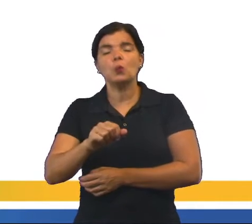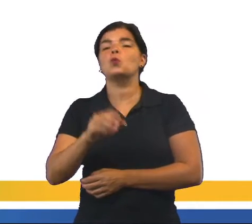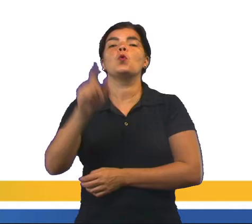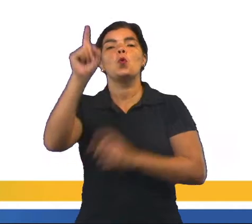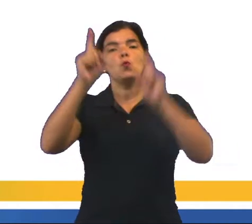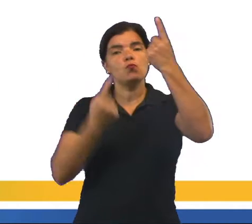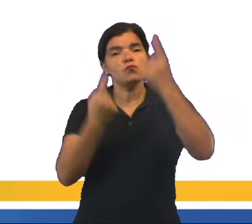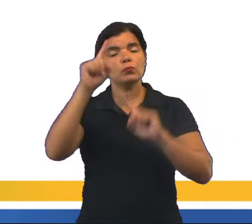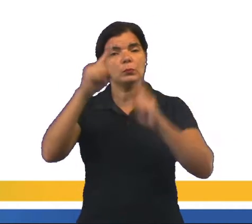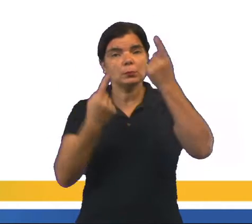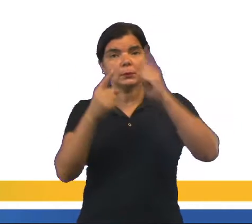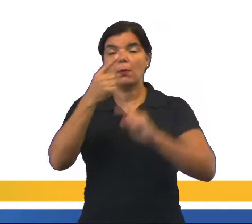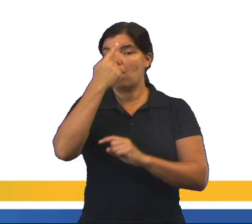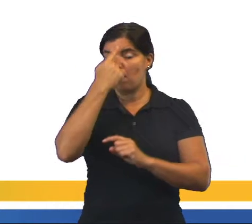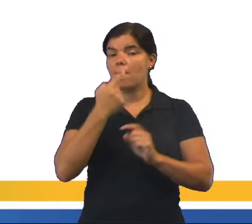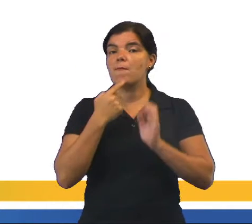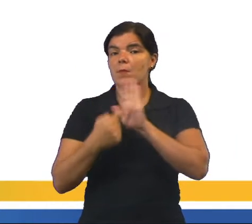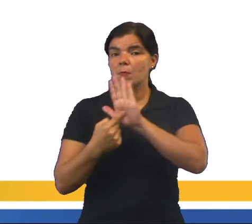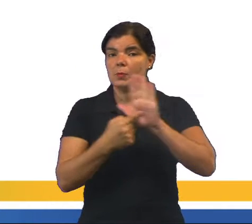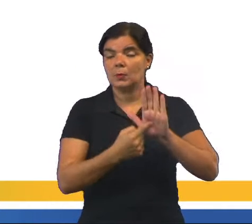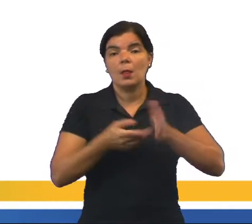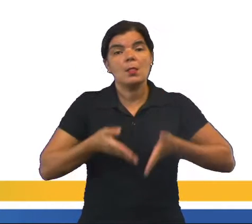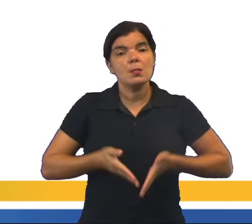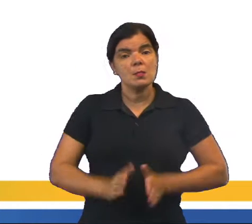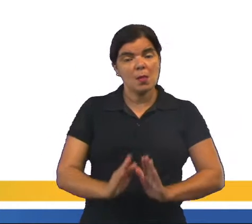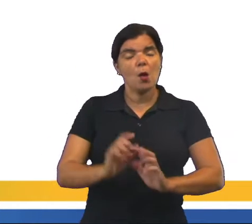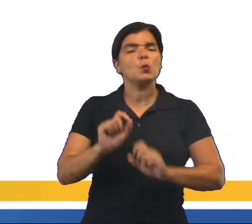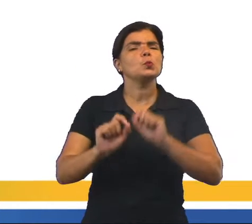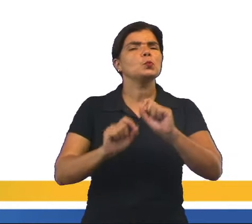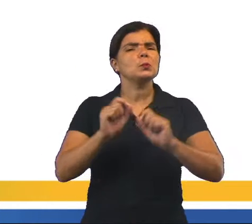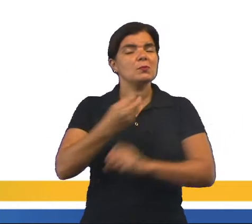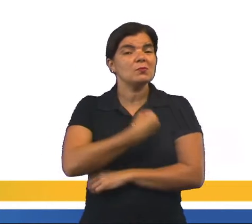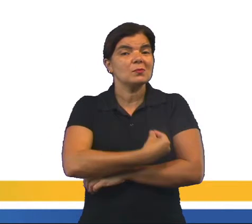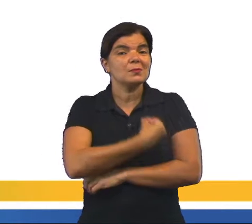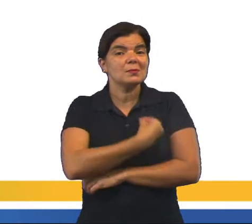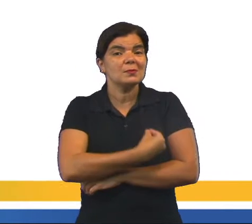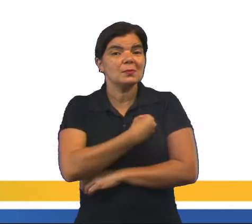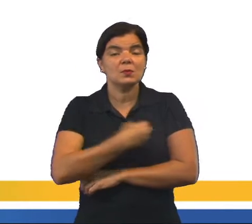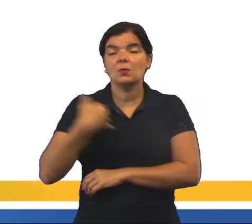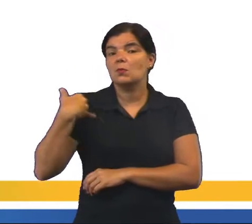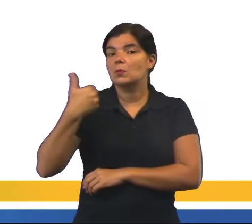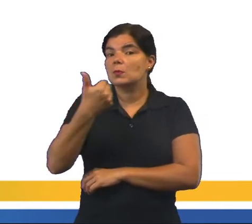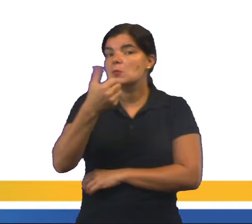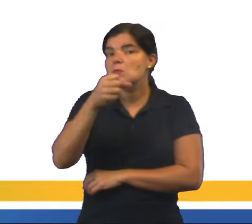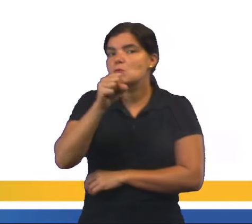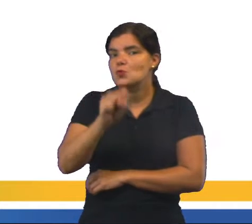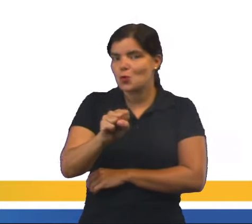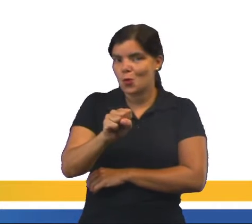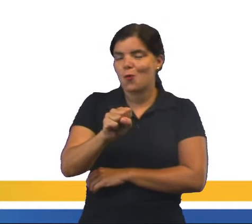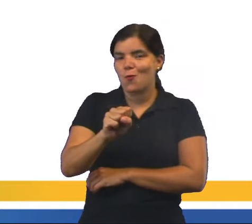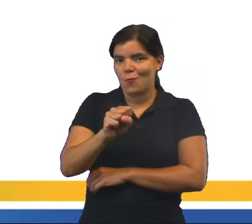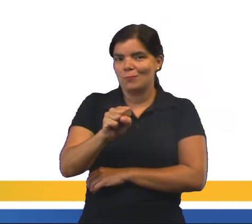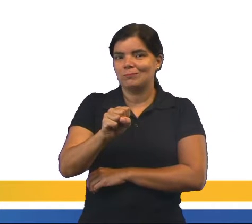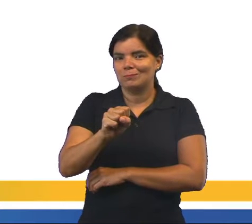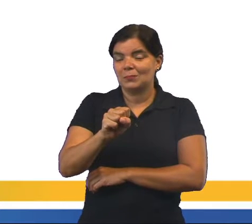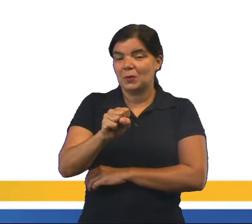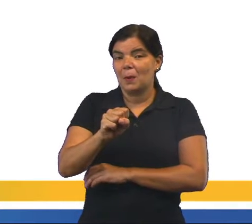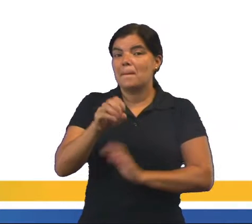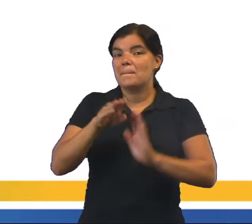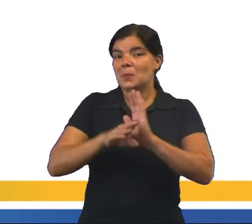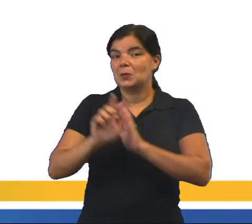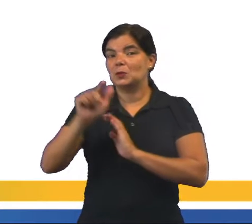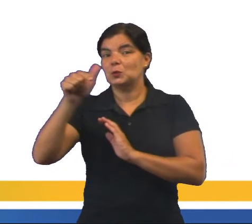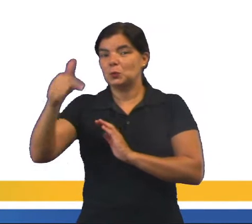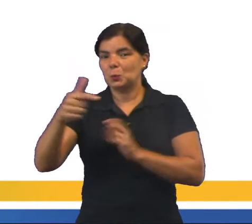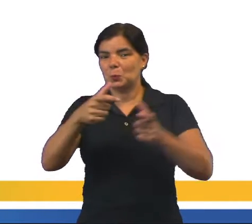acordo com a foto na sua tela aí, nasce com expectativa de vida 18 anos menor que outra